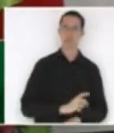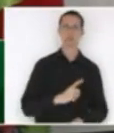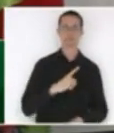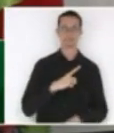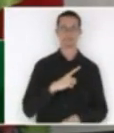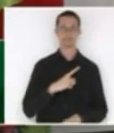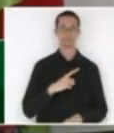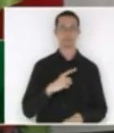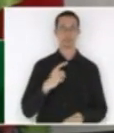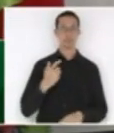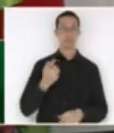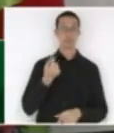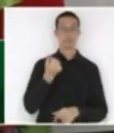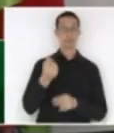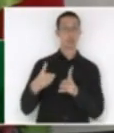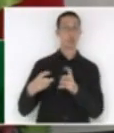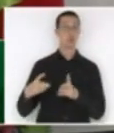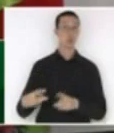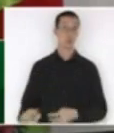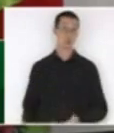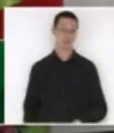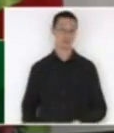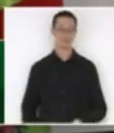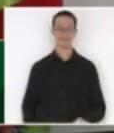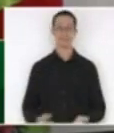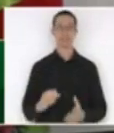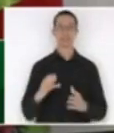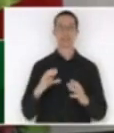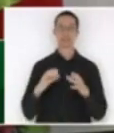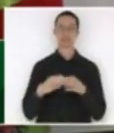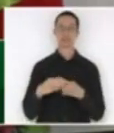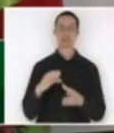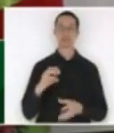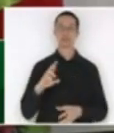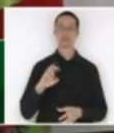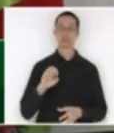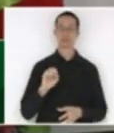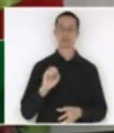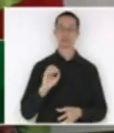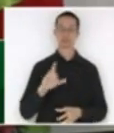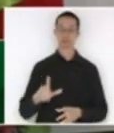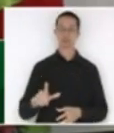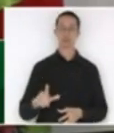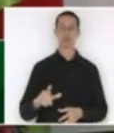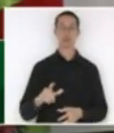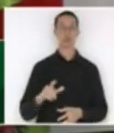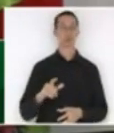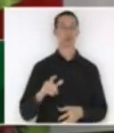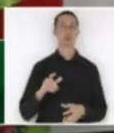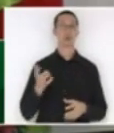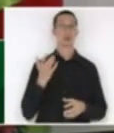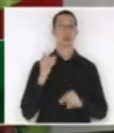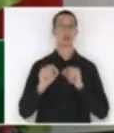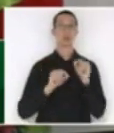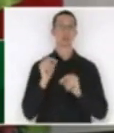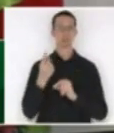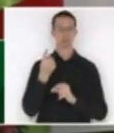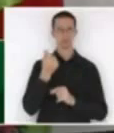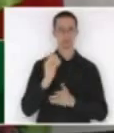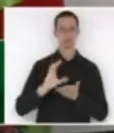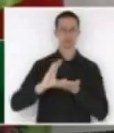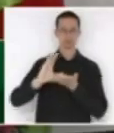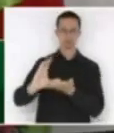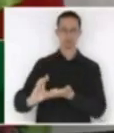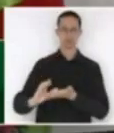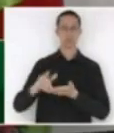que a Cressol defende. O que a Cressol defende é recursos para os